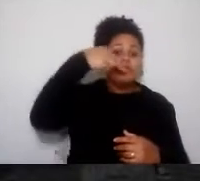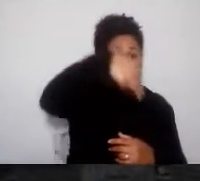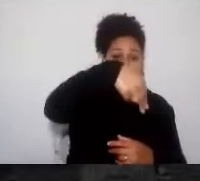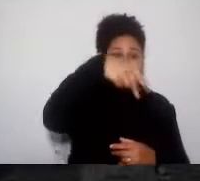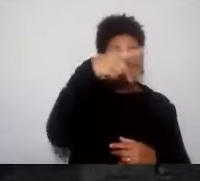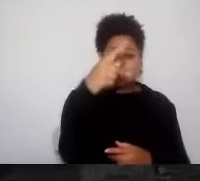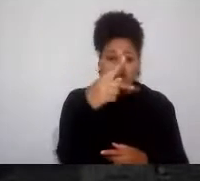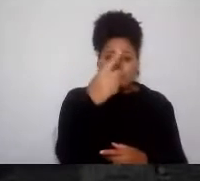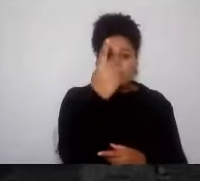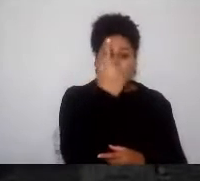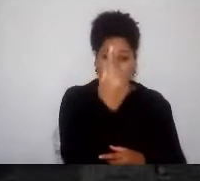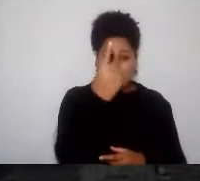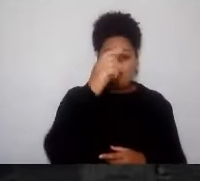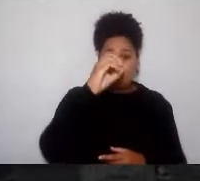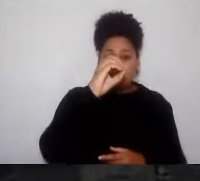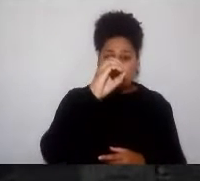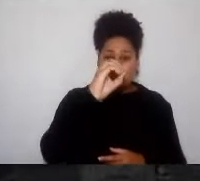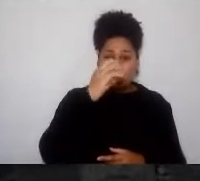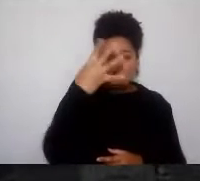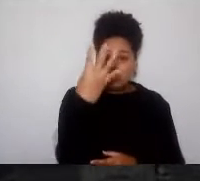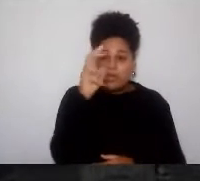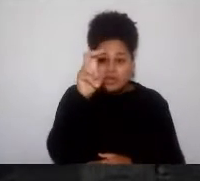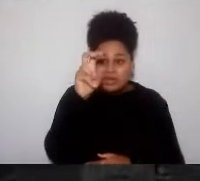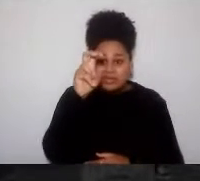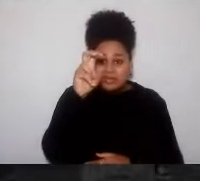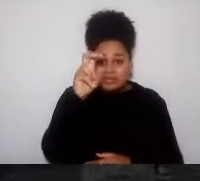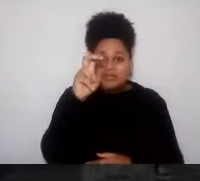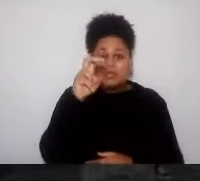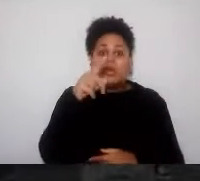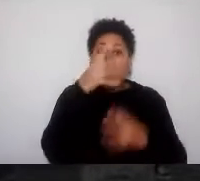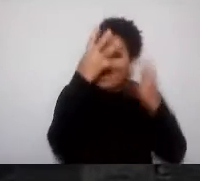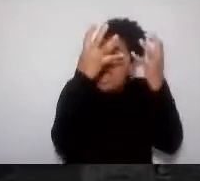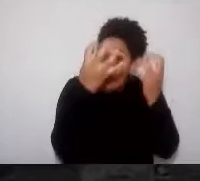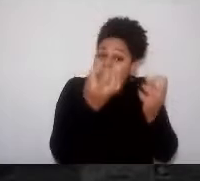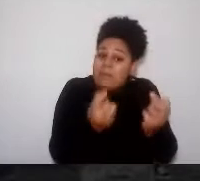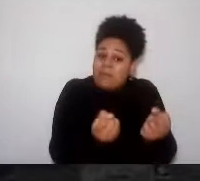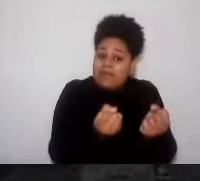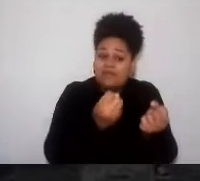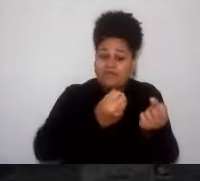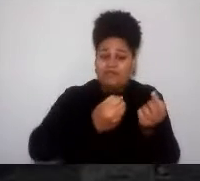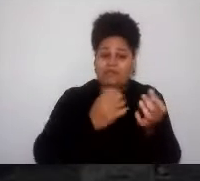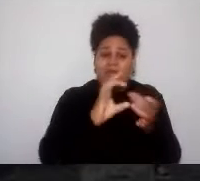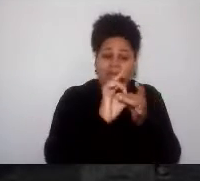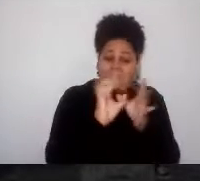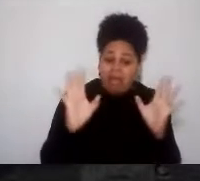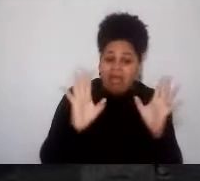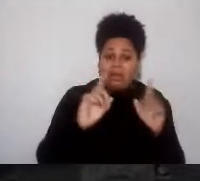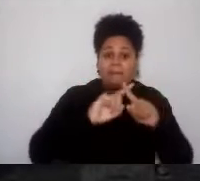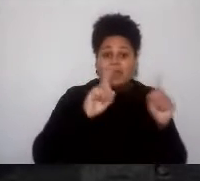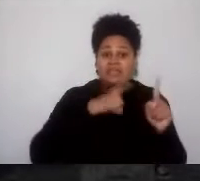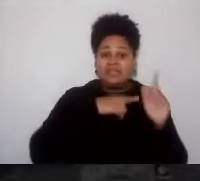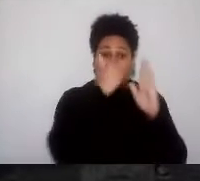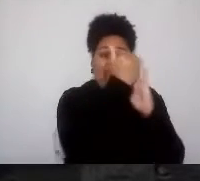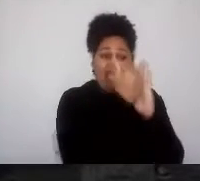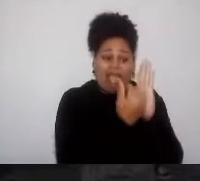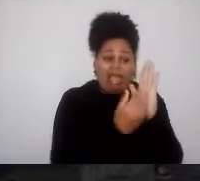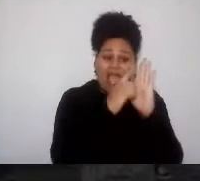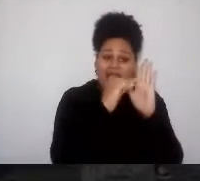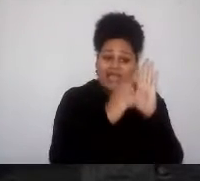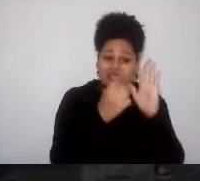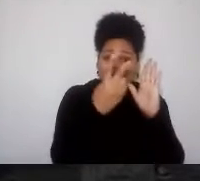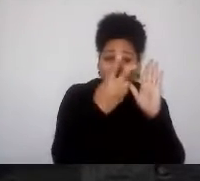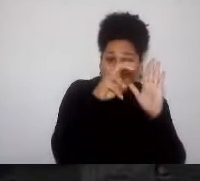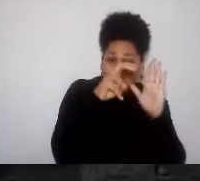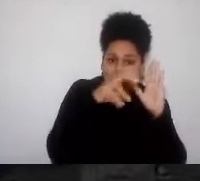MP 1045, em que os 25 artigos iniciais foram acrescentados e viraram 100